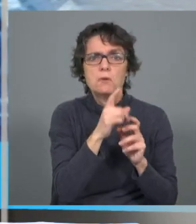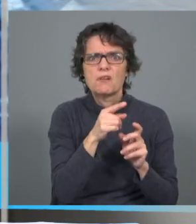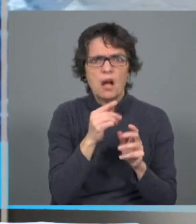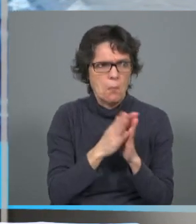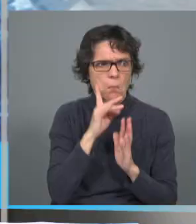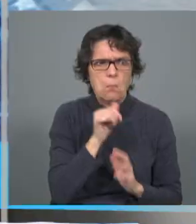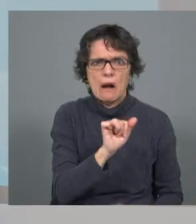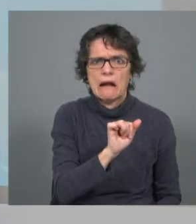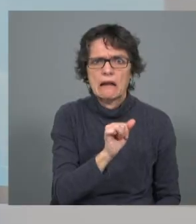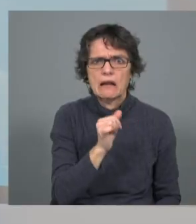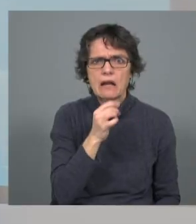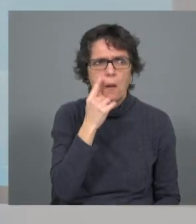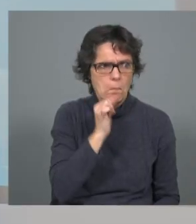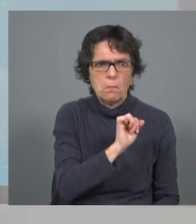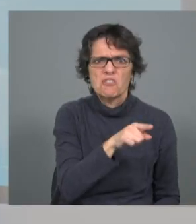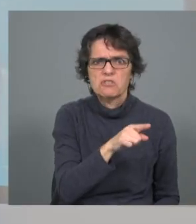resto, não é?